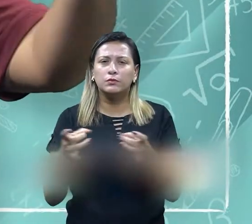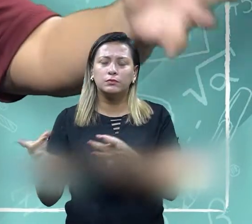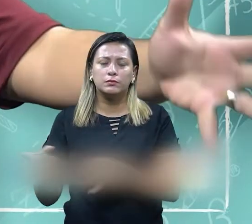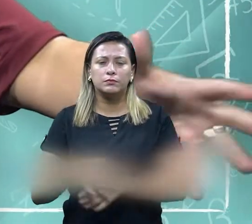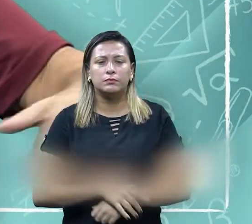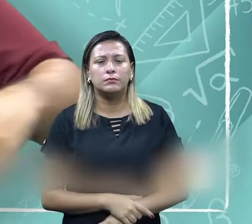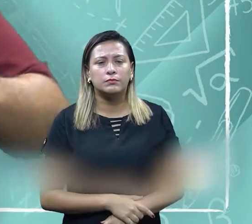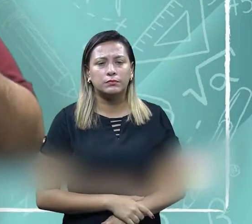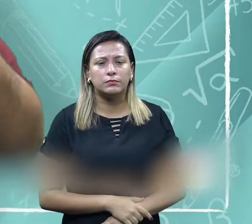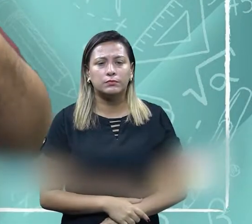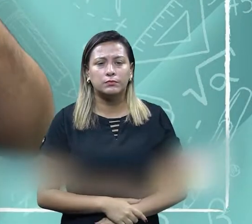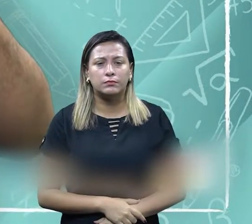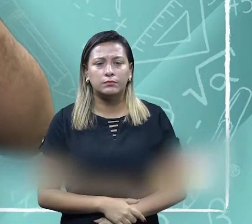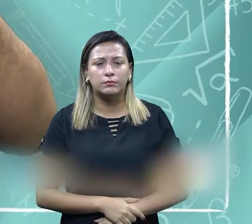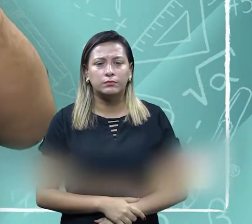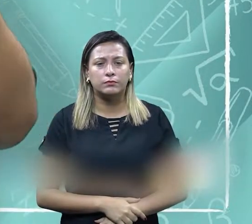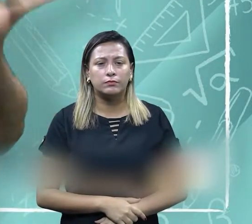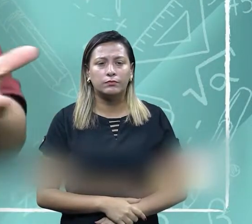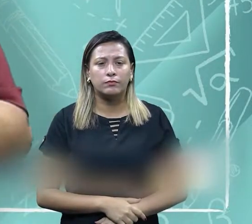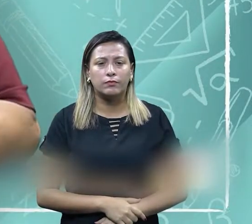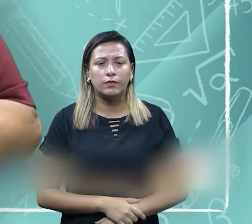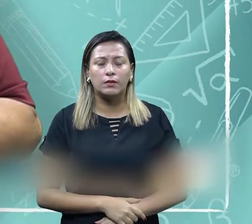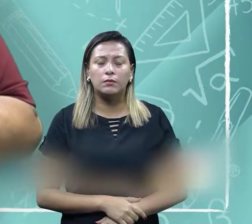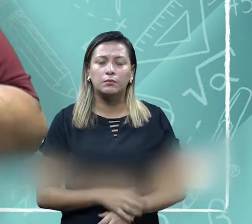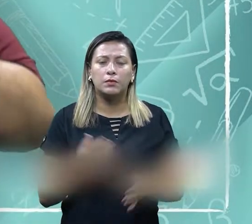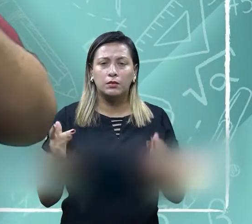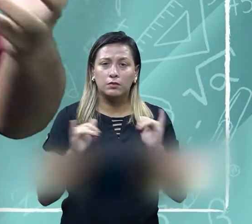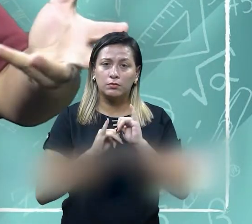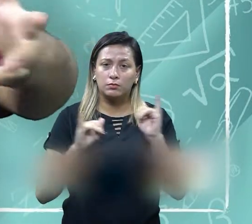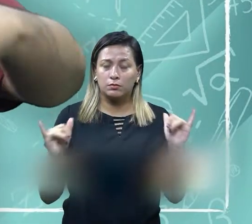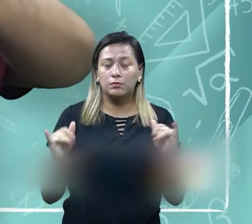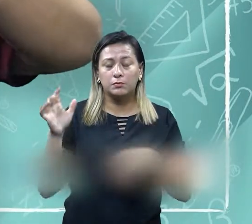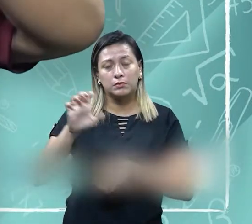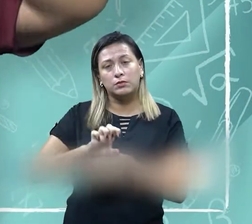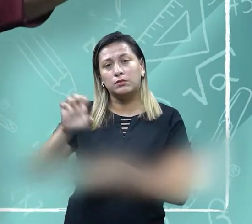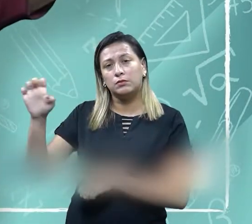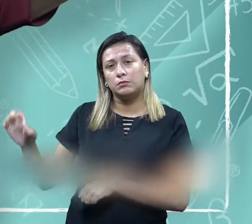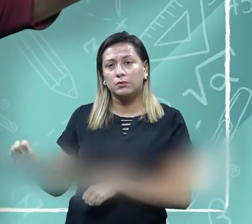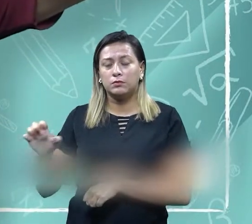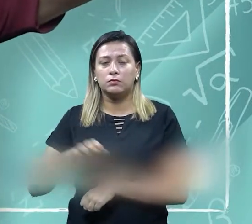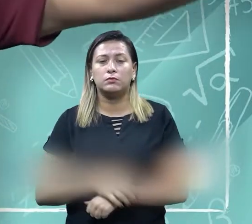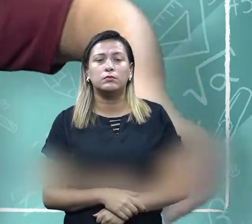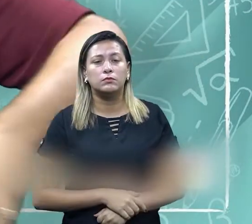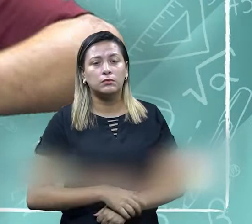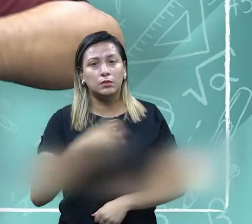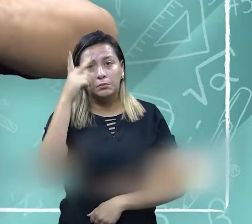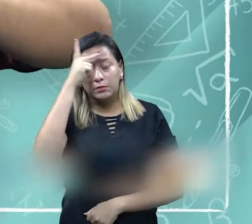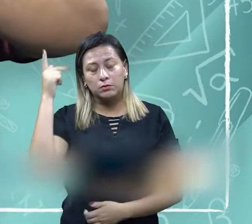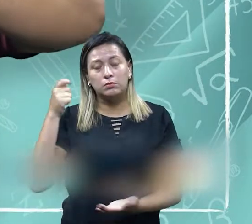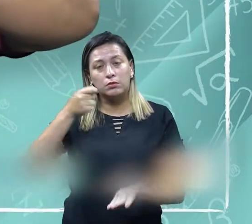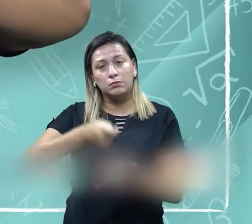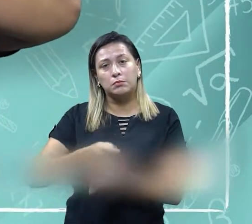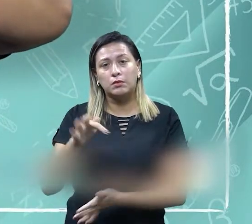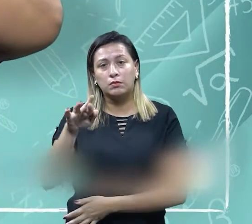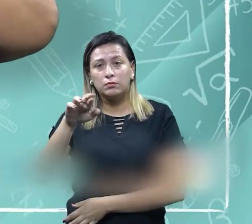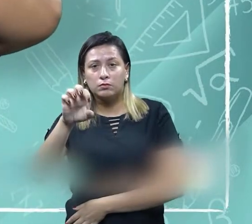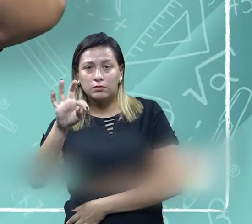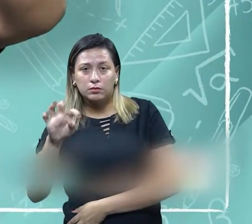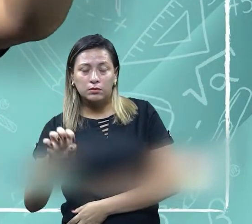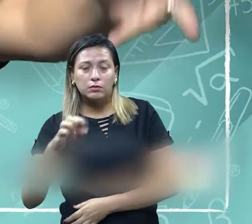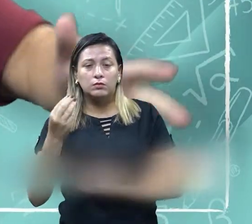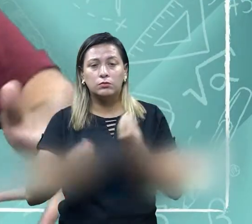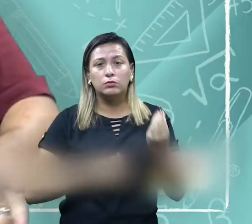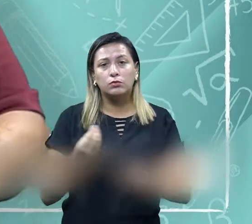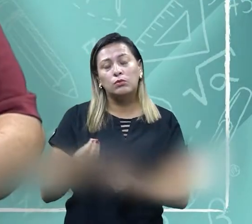em consideração quais são os dados do exportador, quem deve pagar o frete, quem deve pagar as formalidades, né?